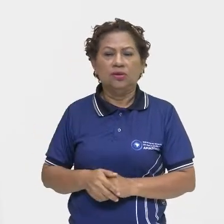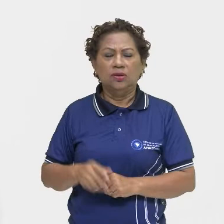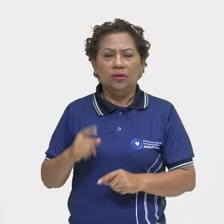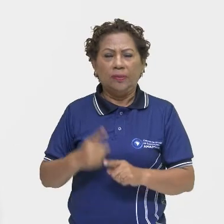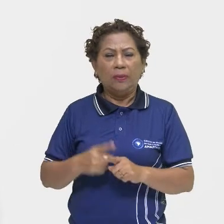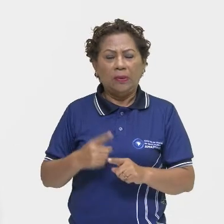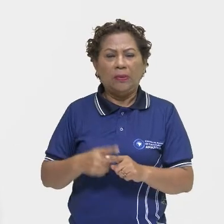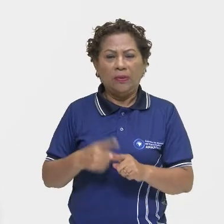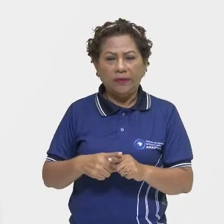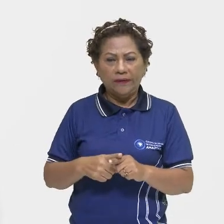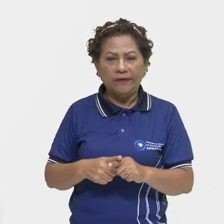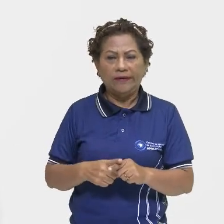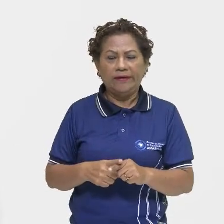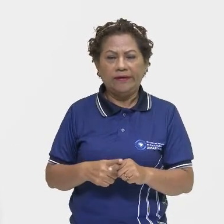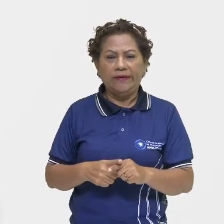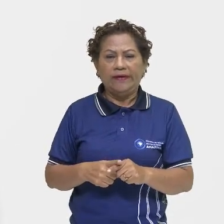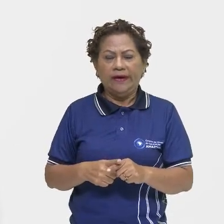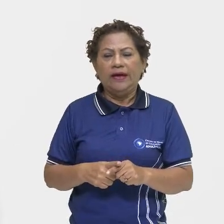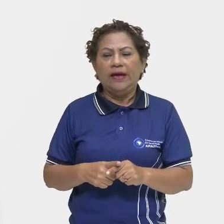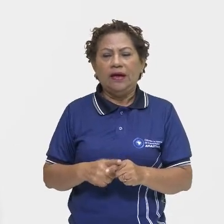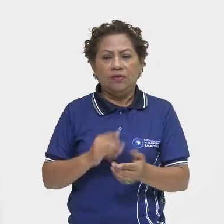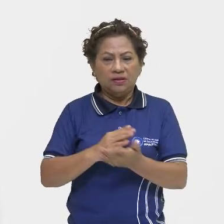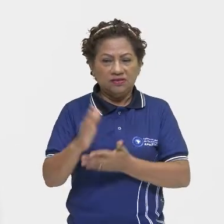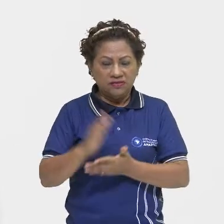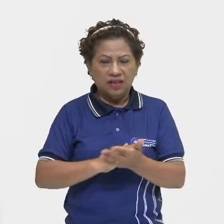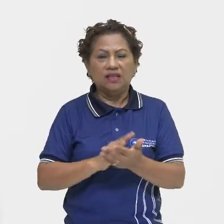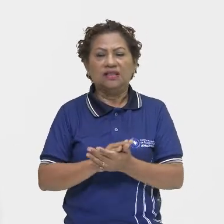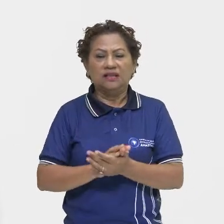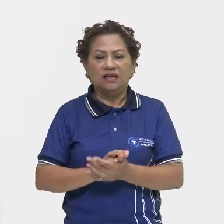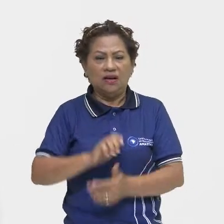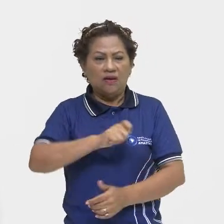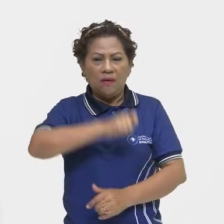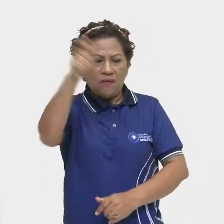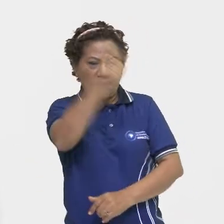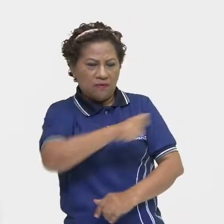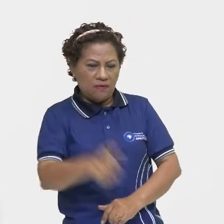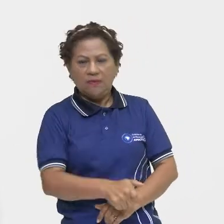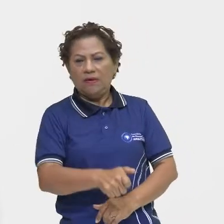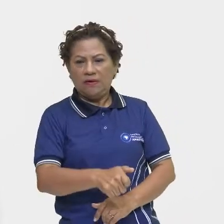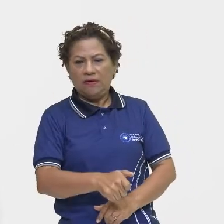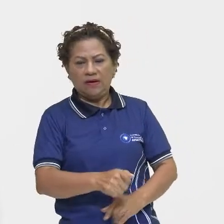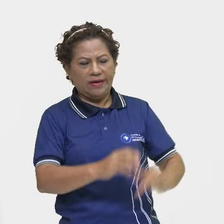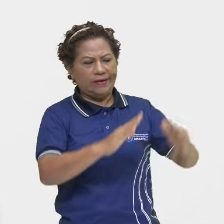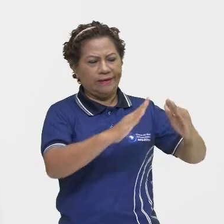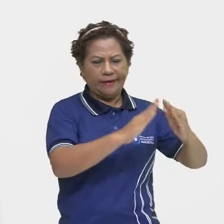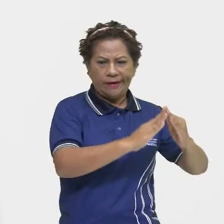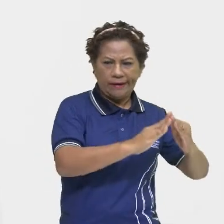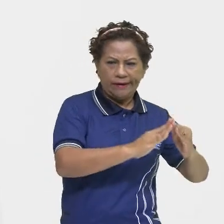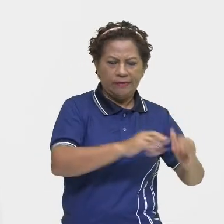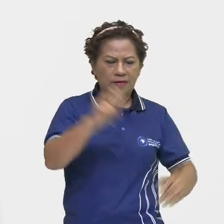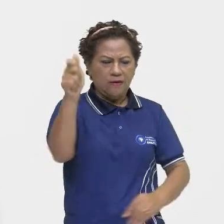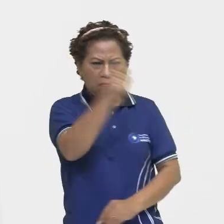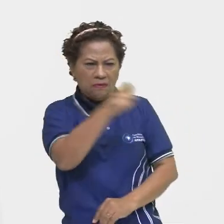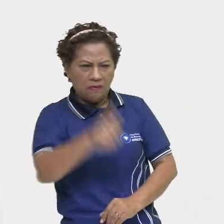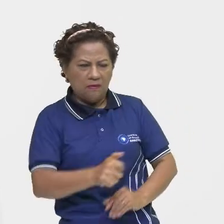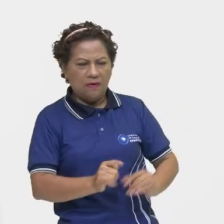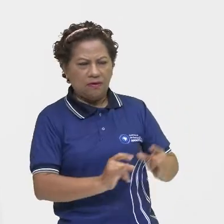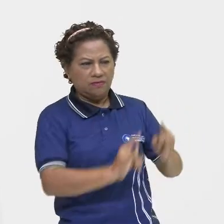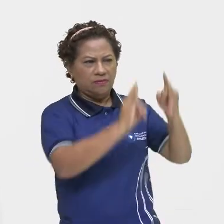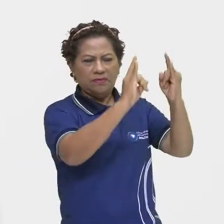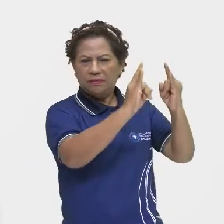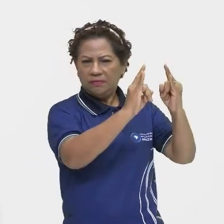das vezes é feito em áreas particulares, sem a permissão do proprietário.